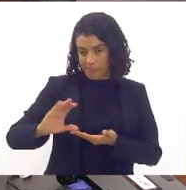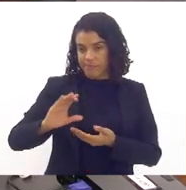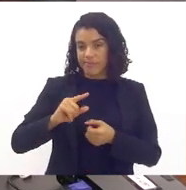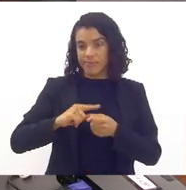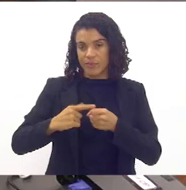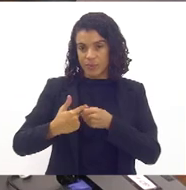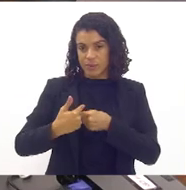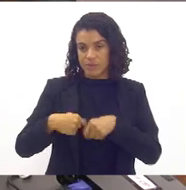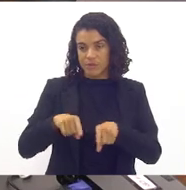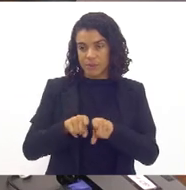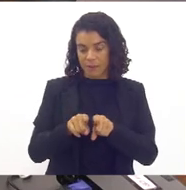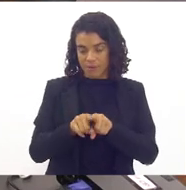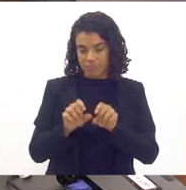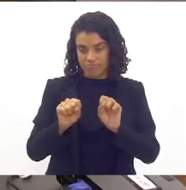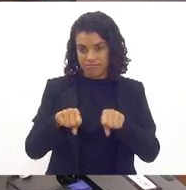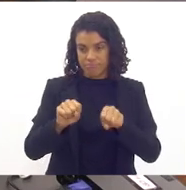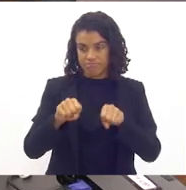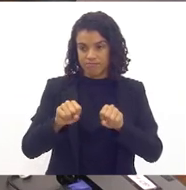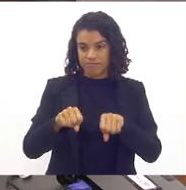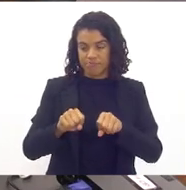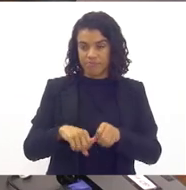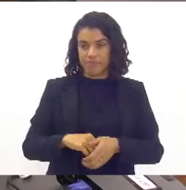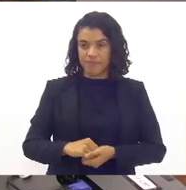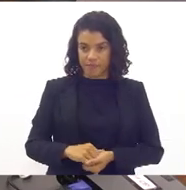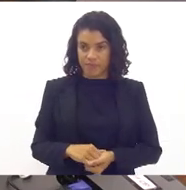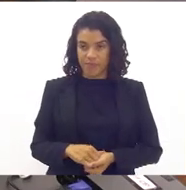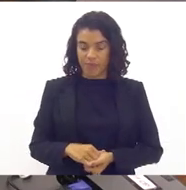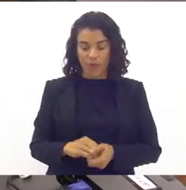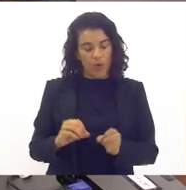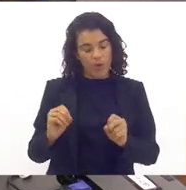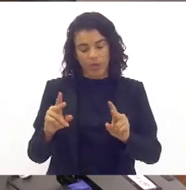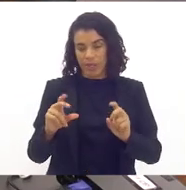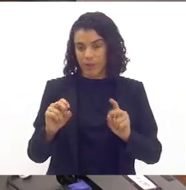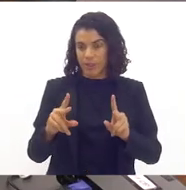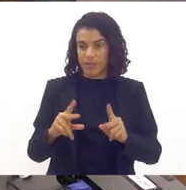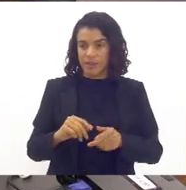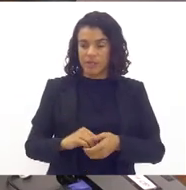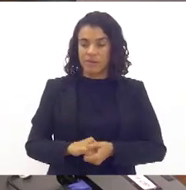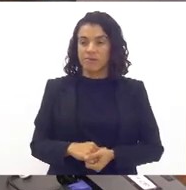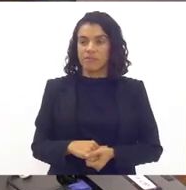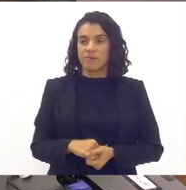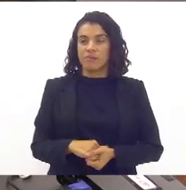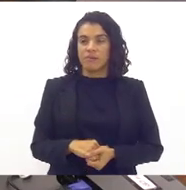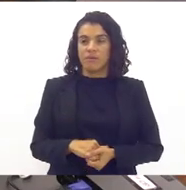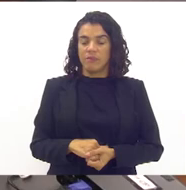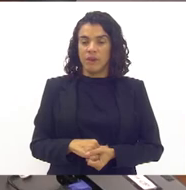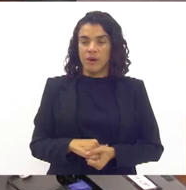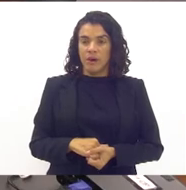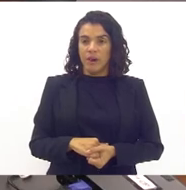né? Sim, aí esse número tá conta. Tá bom, ok. Tá.